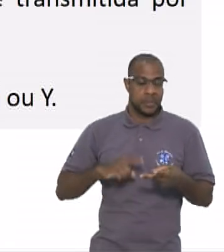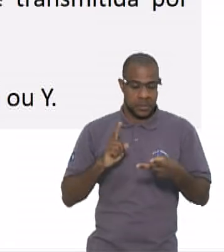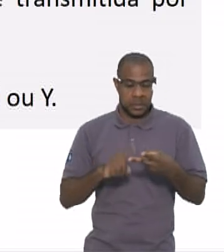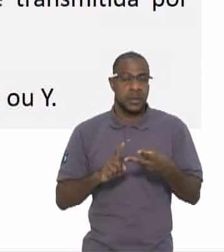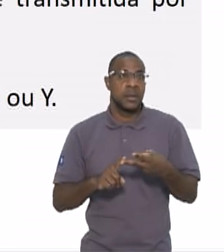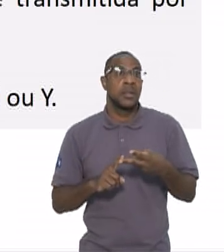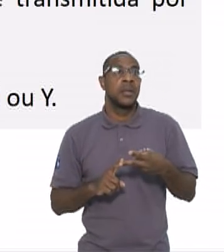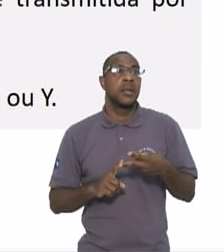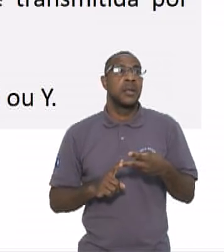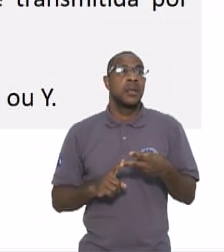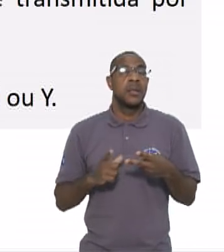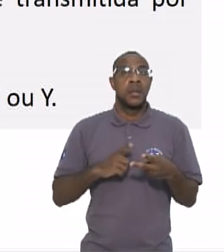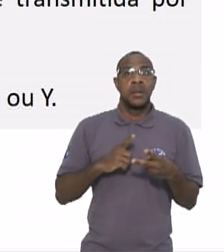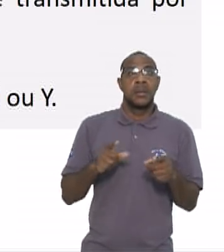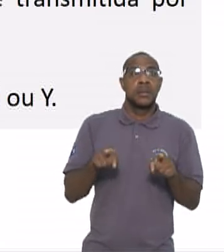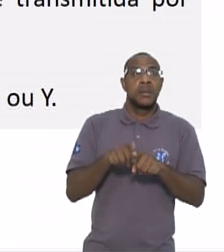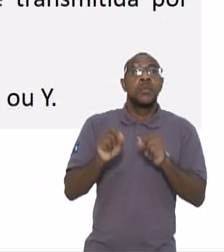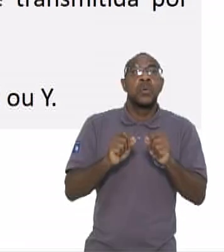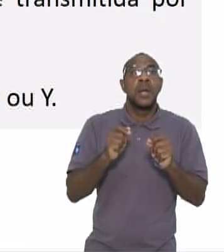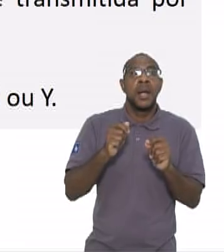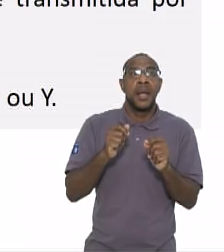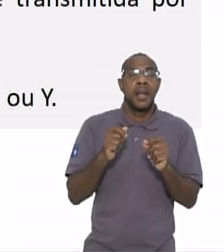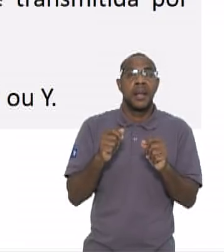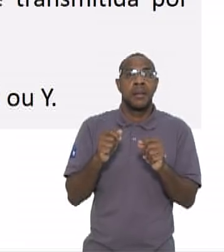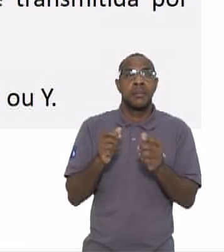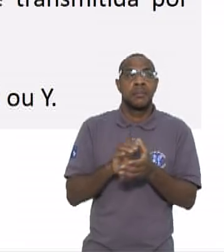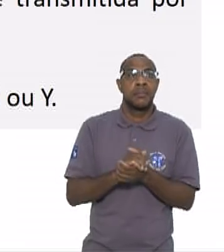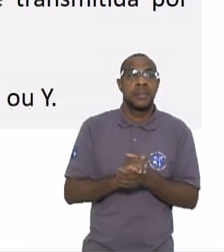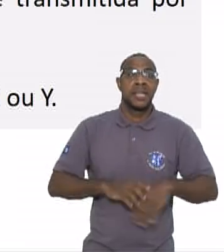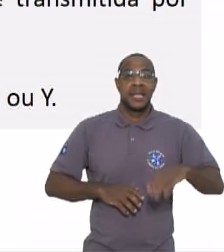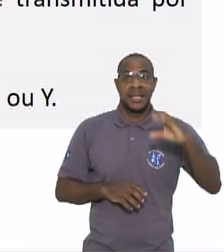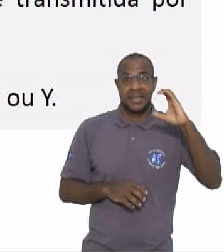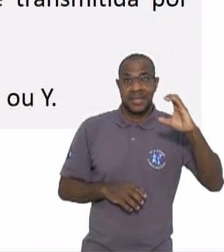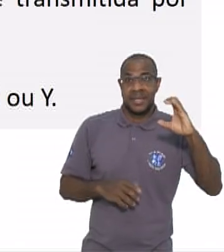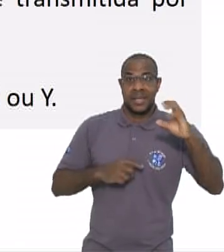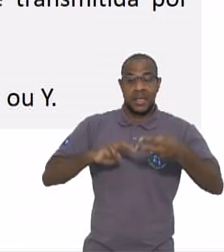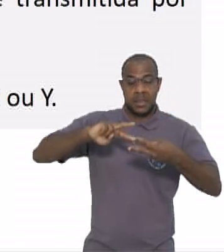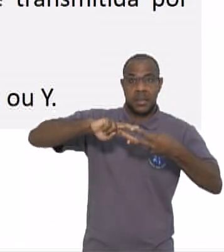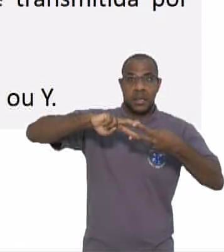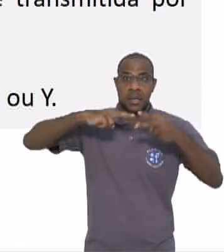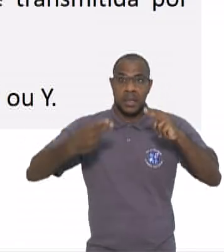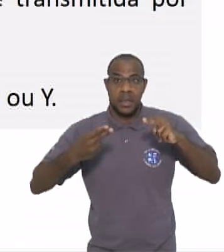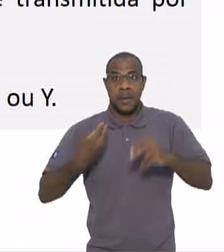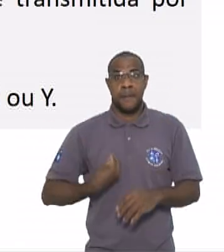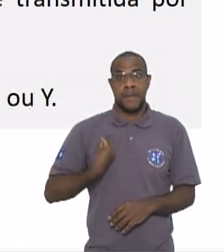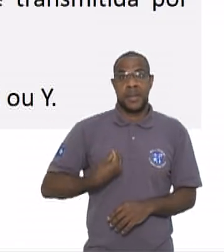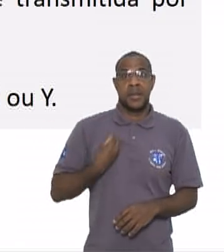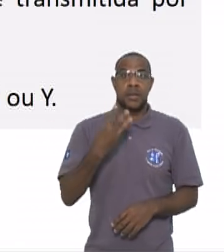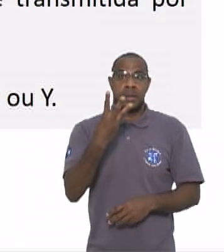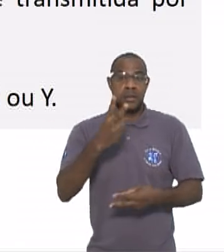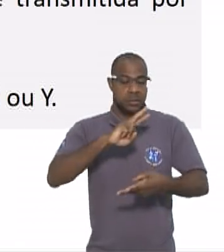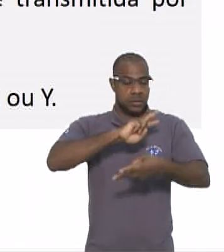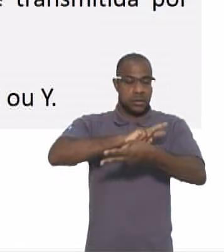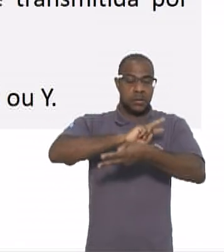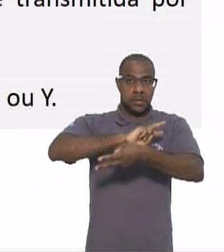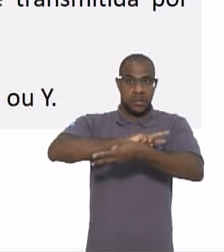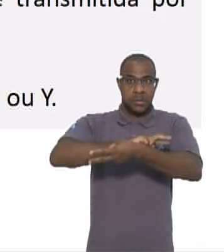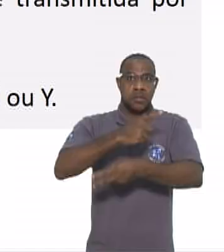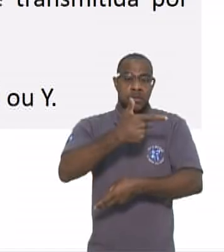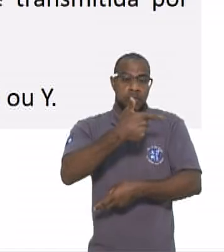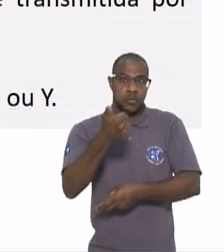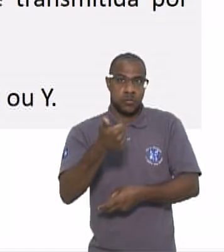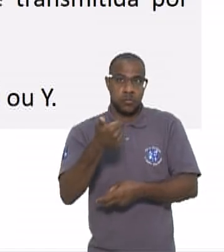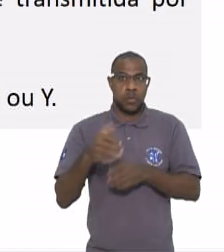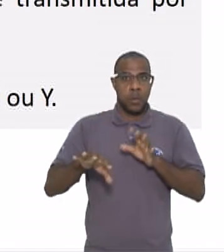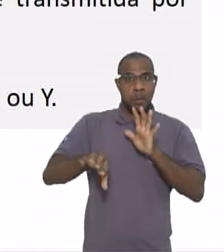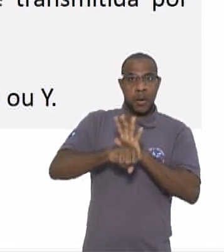cromossomos 21 e transmitida sempre pela mãe? C. É uma anomalia genética causada pela presença de 3 cromossomos 21 e transmitida por qualquer um